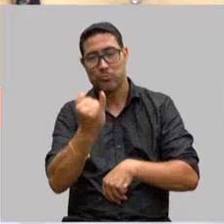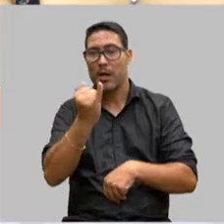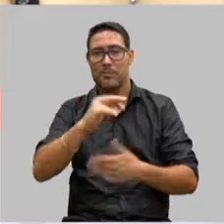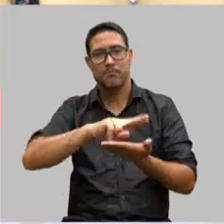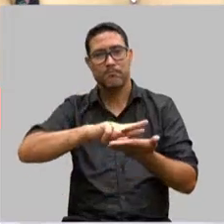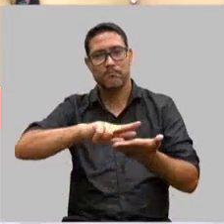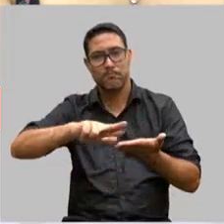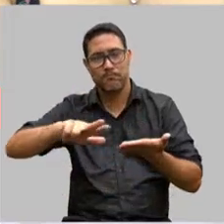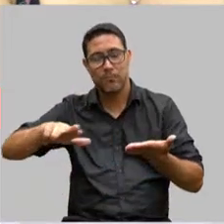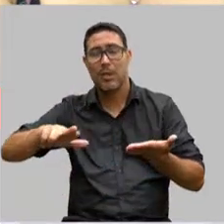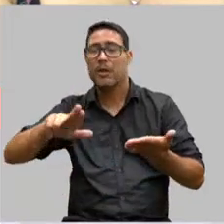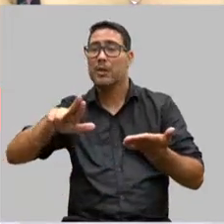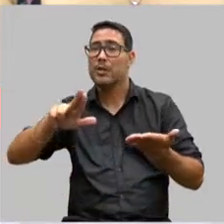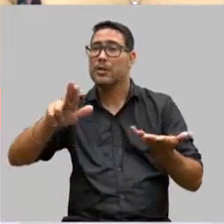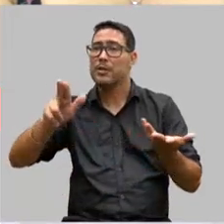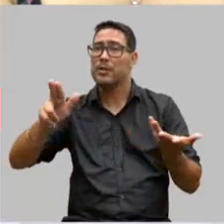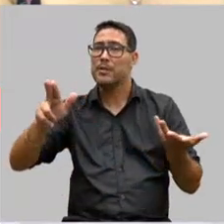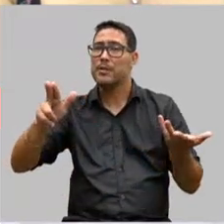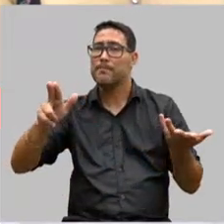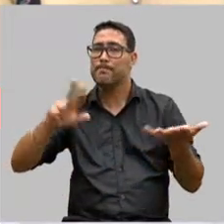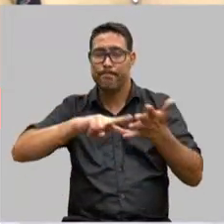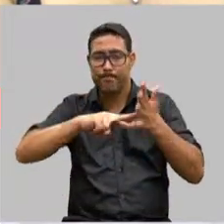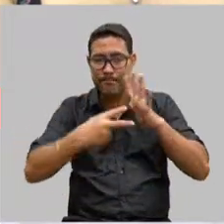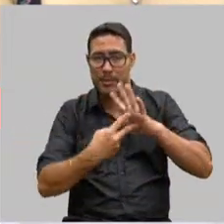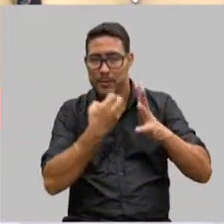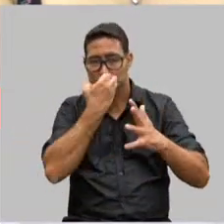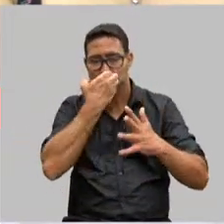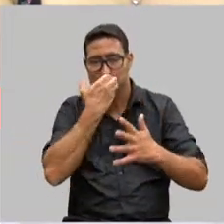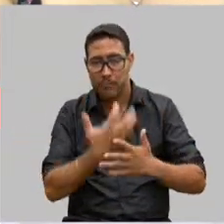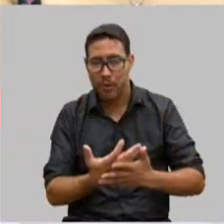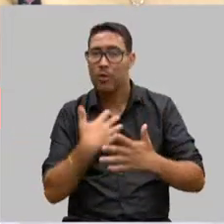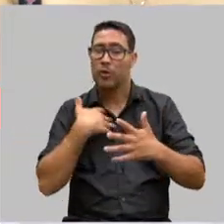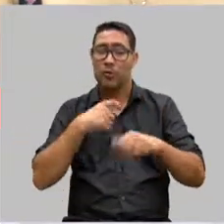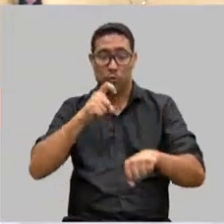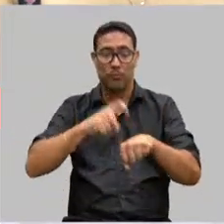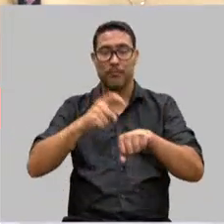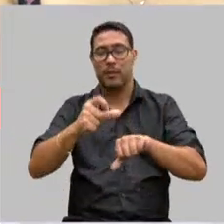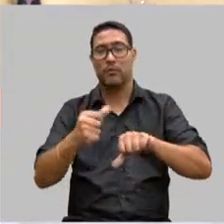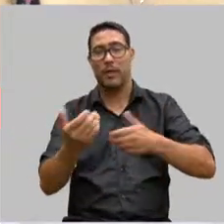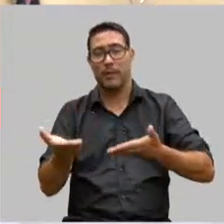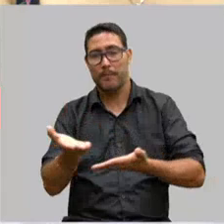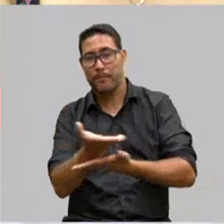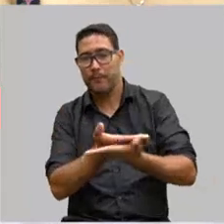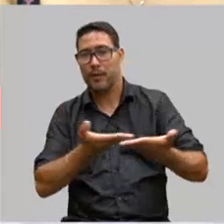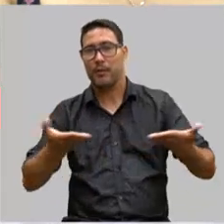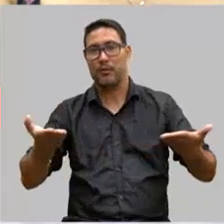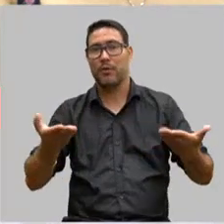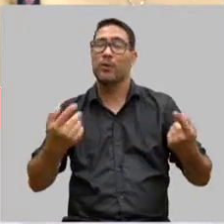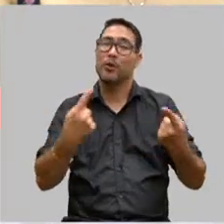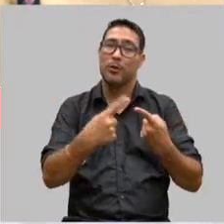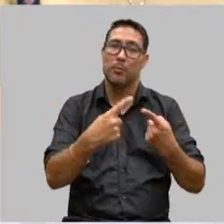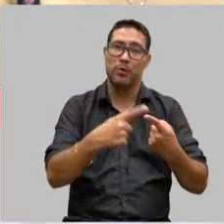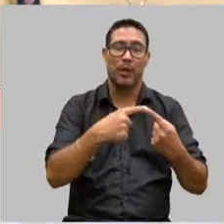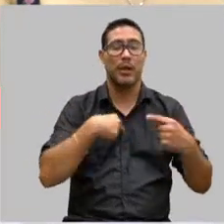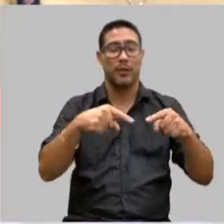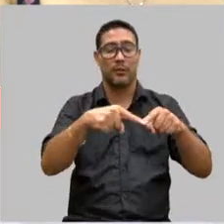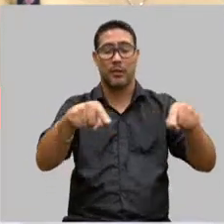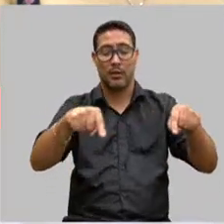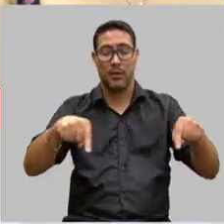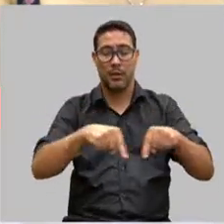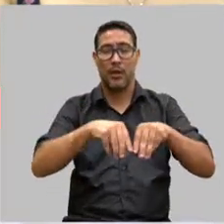importância significativa no processo de transição. É o estado que tem reservas de terras raras